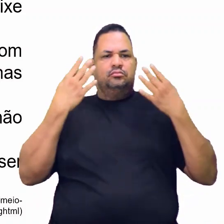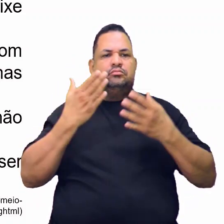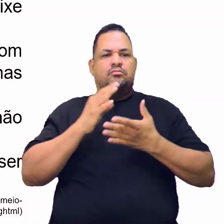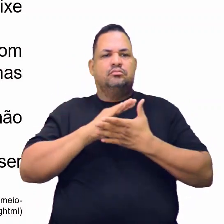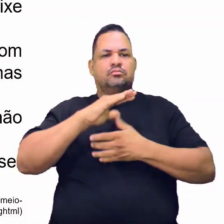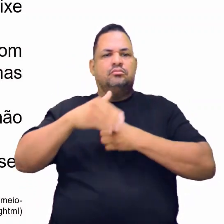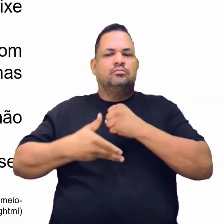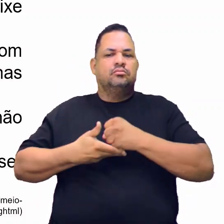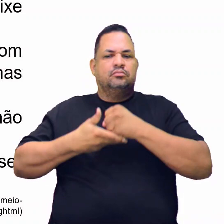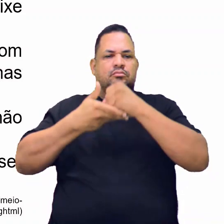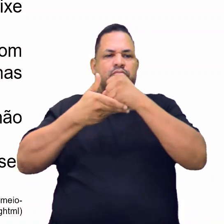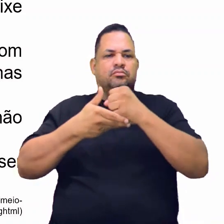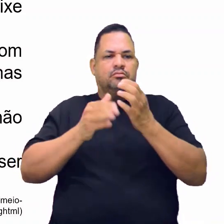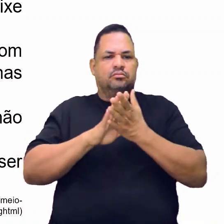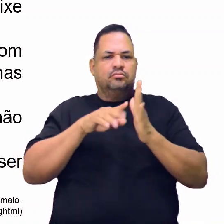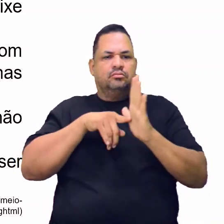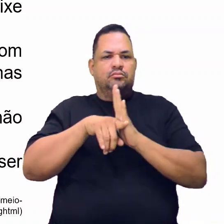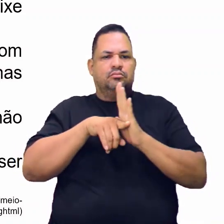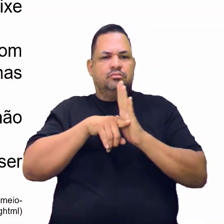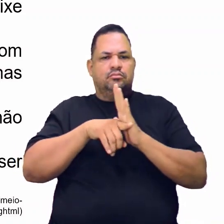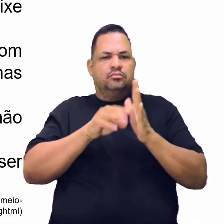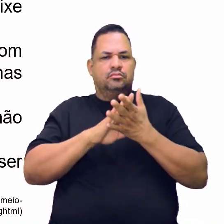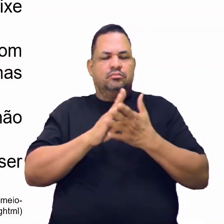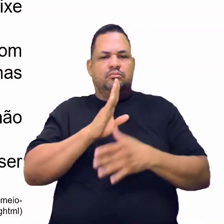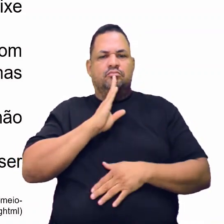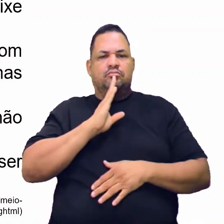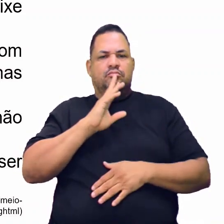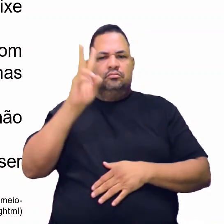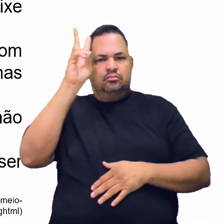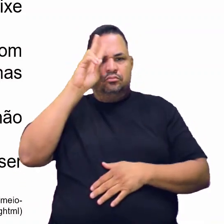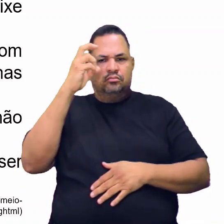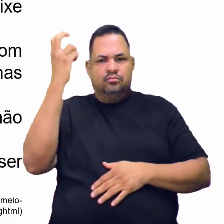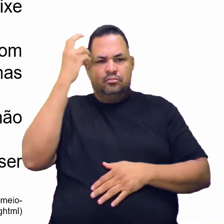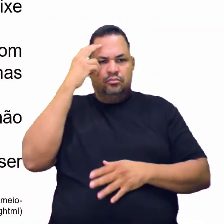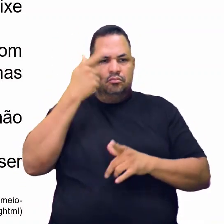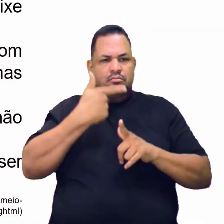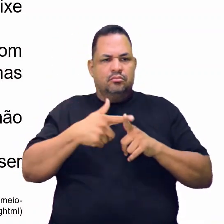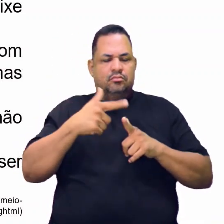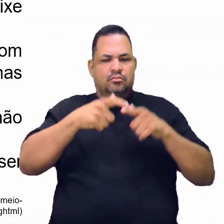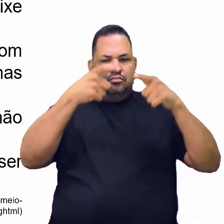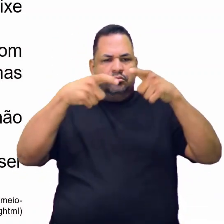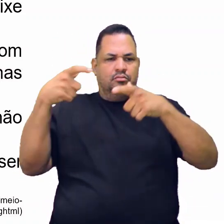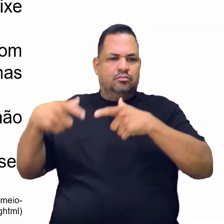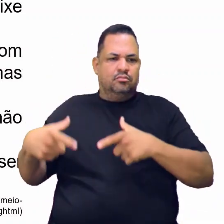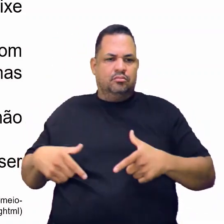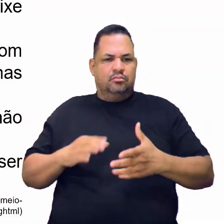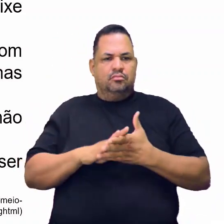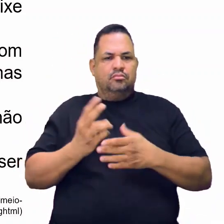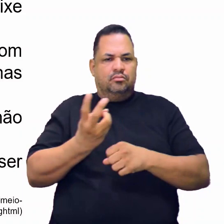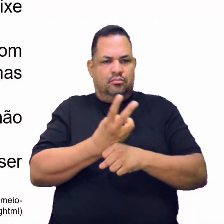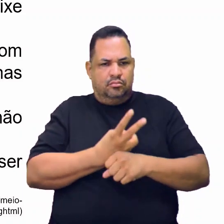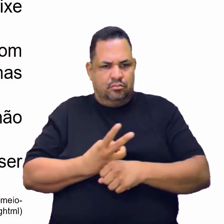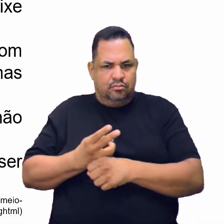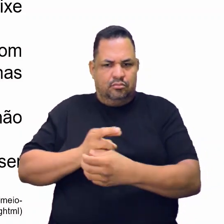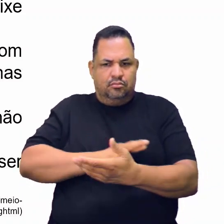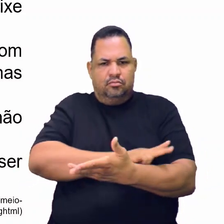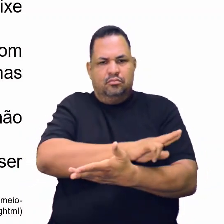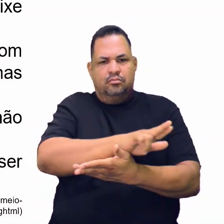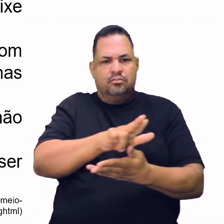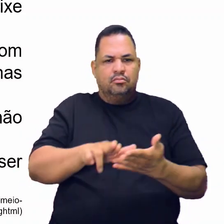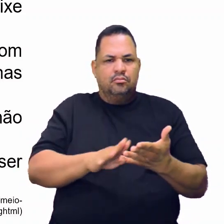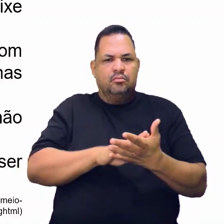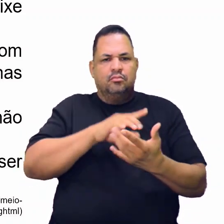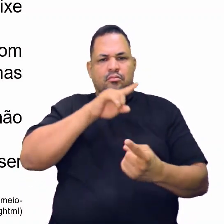olha só, pesquisa o destino, conheça a história cultural e problemas locais. 2, busque